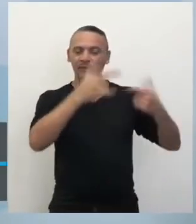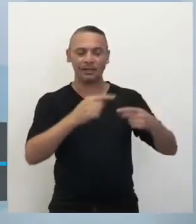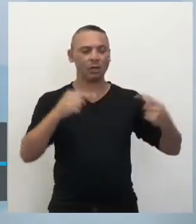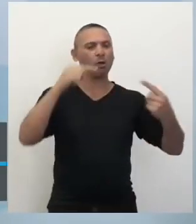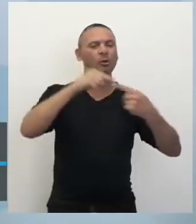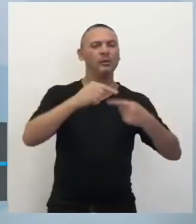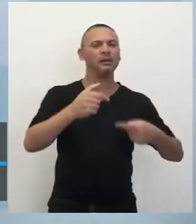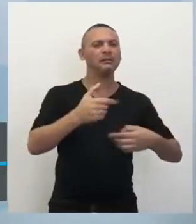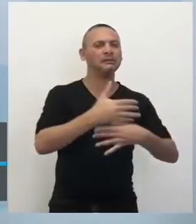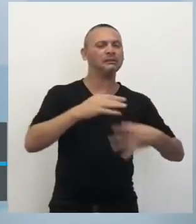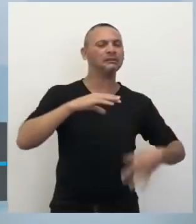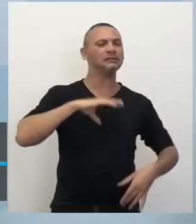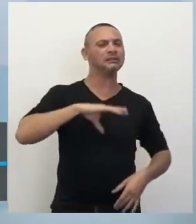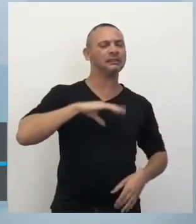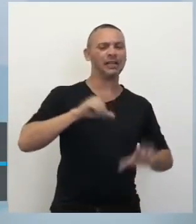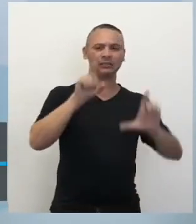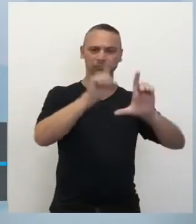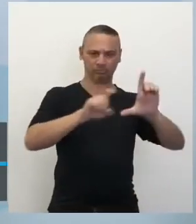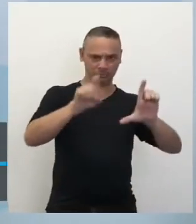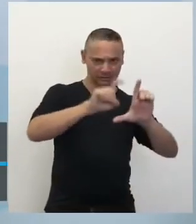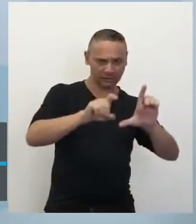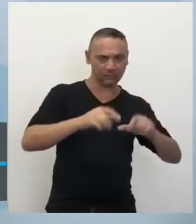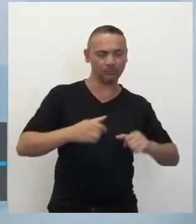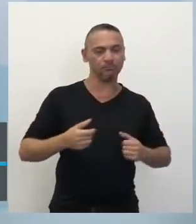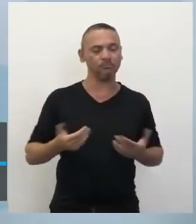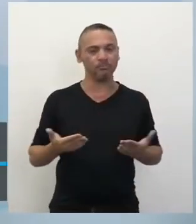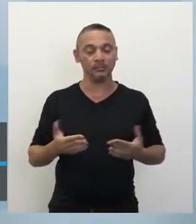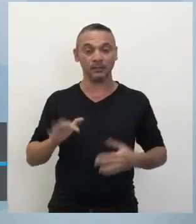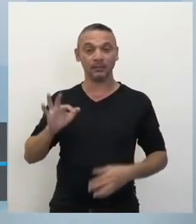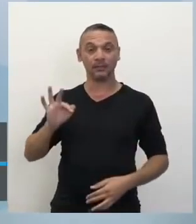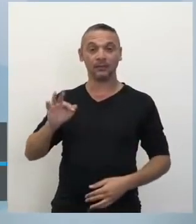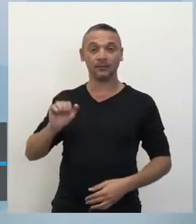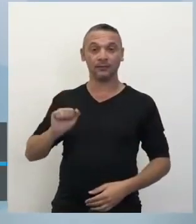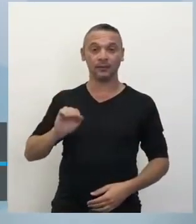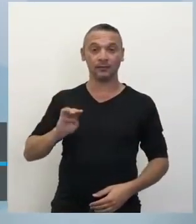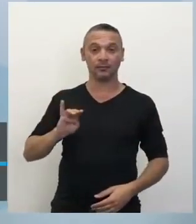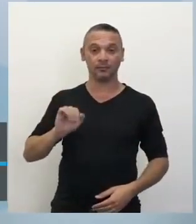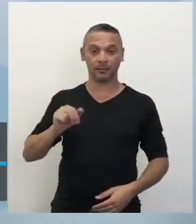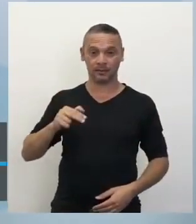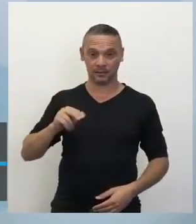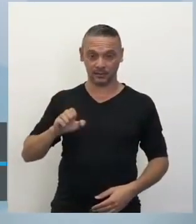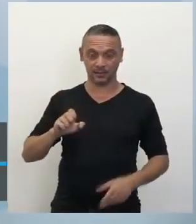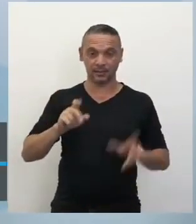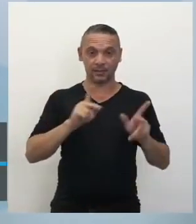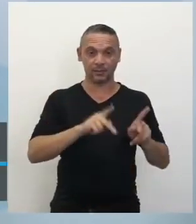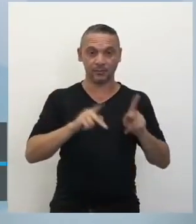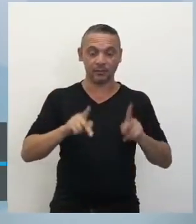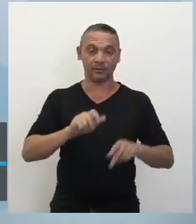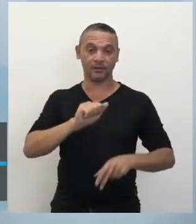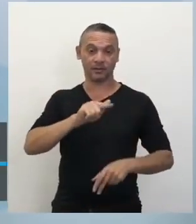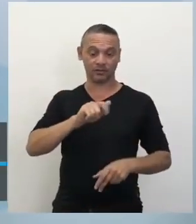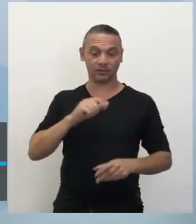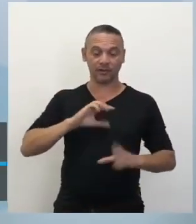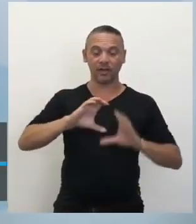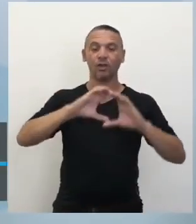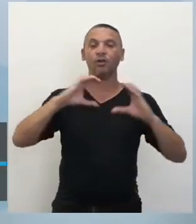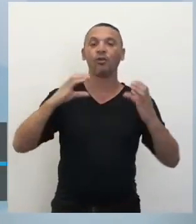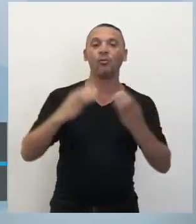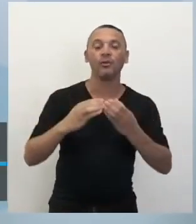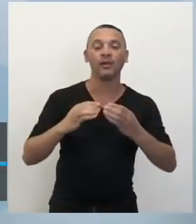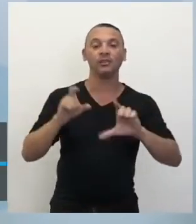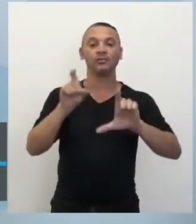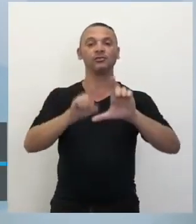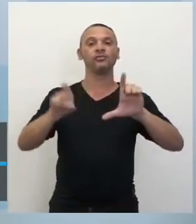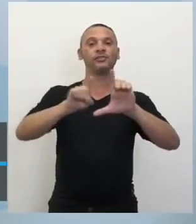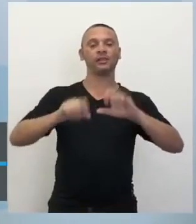cidade. Ele acredita que seja uma cidade digital. A Fabiane, da Proângela, uma comunidade digital.